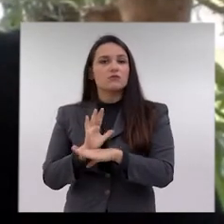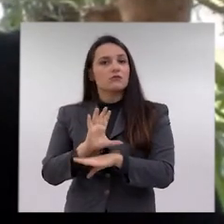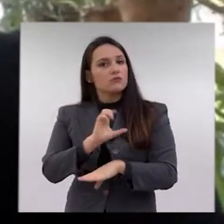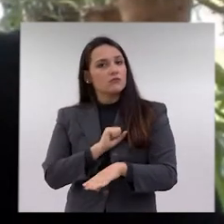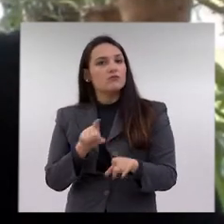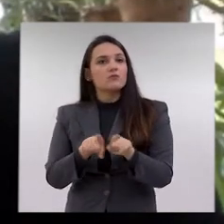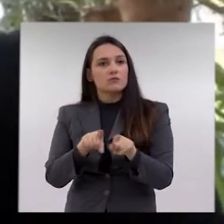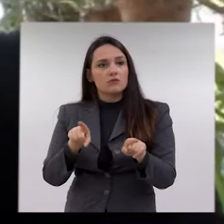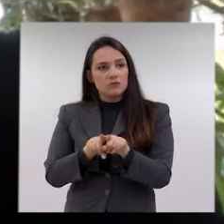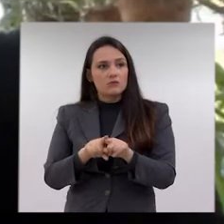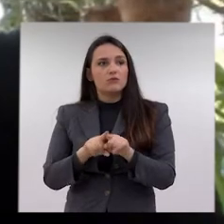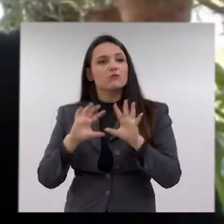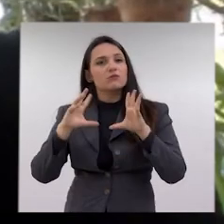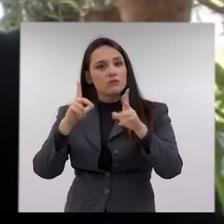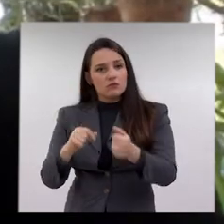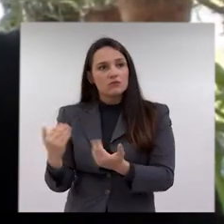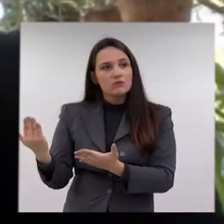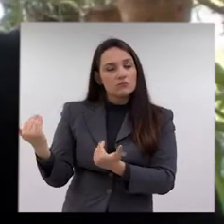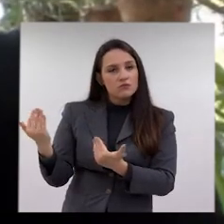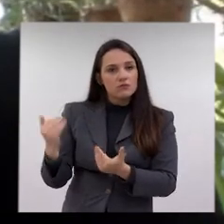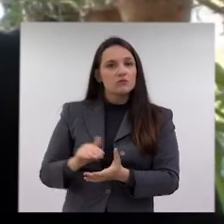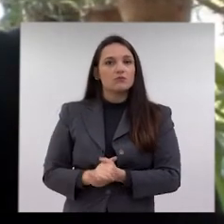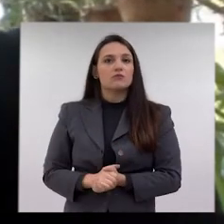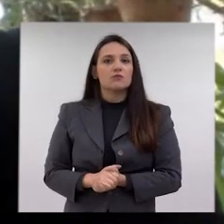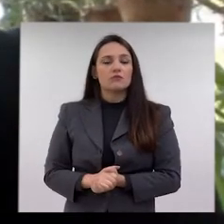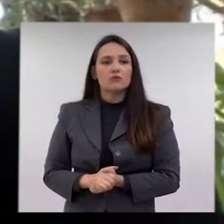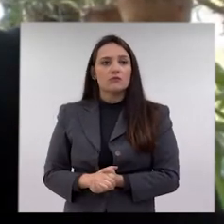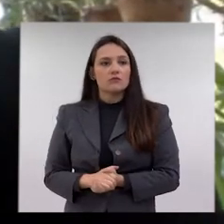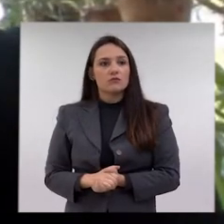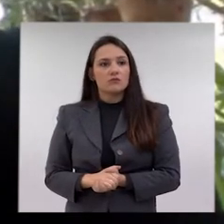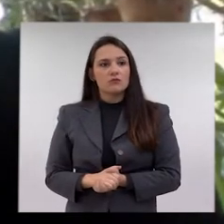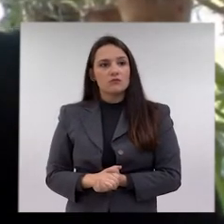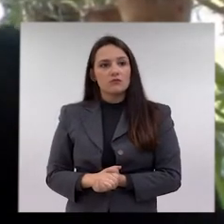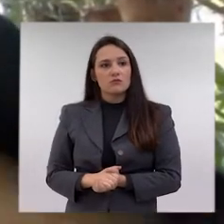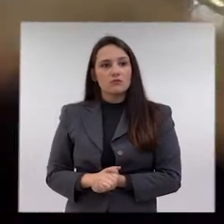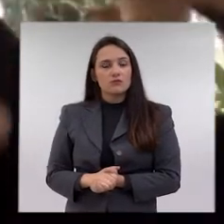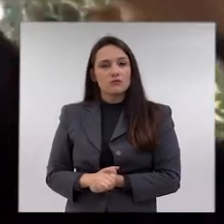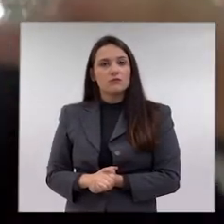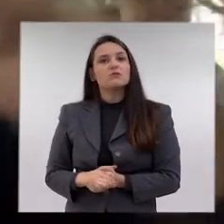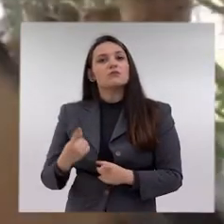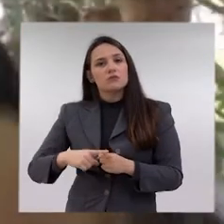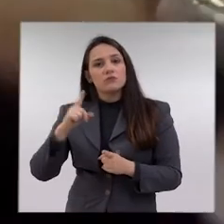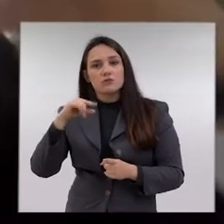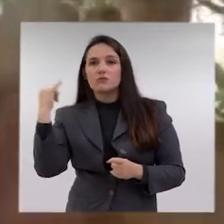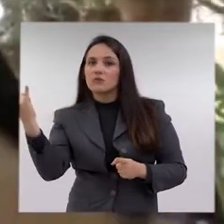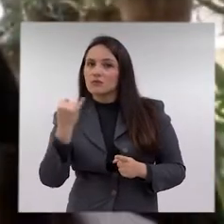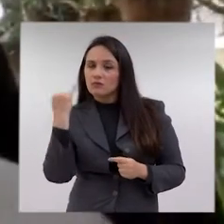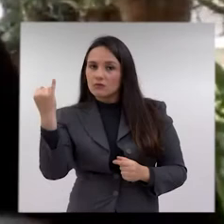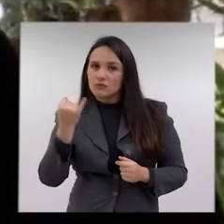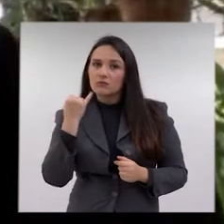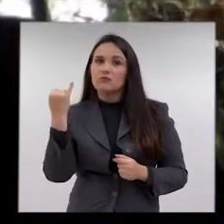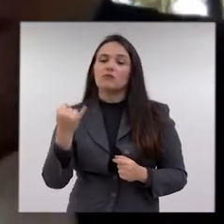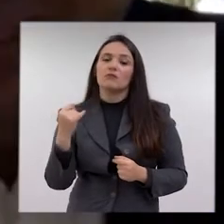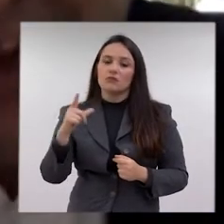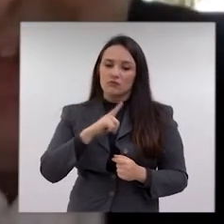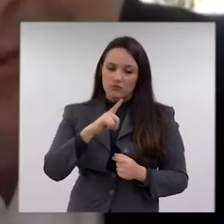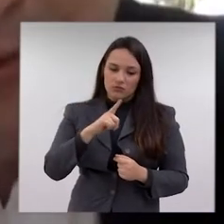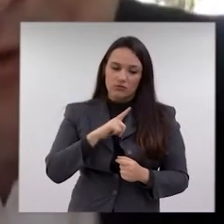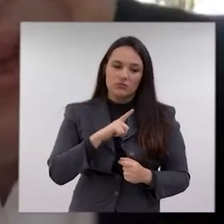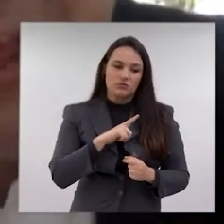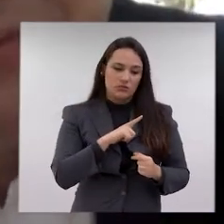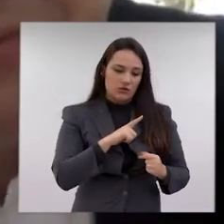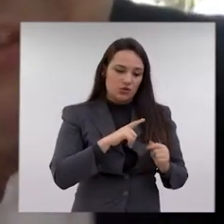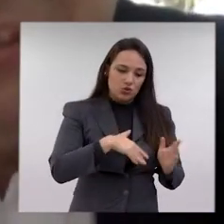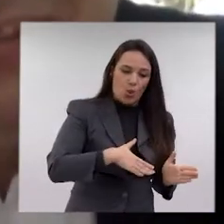à formação da ciência, formação dos nossos jovens, né? Porque é fundamental aí esse percurso, né? Graduação,